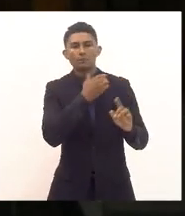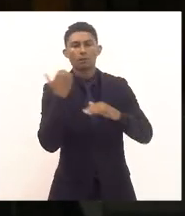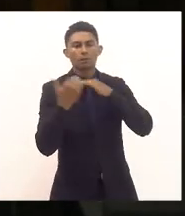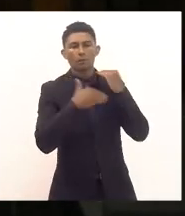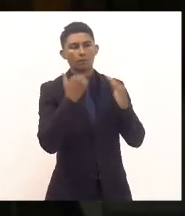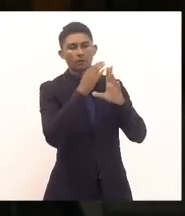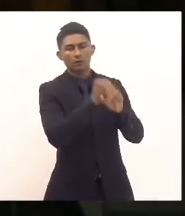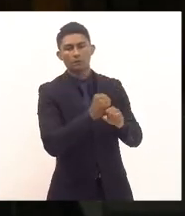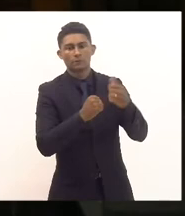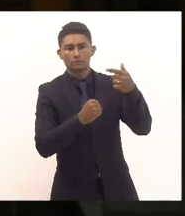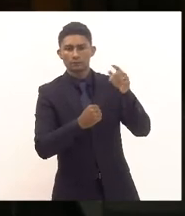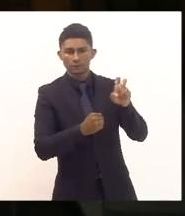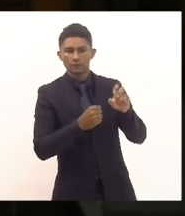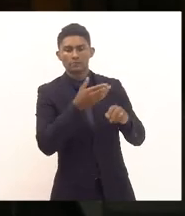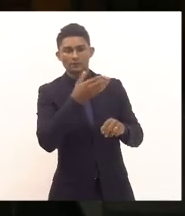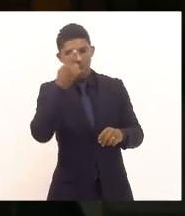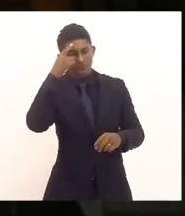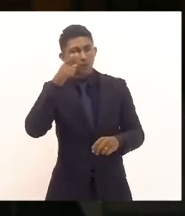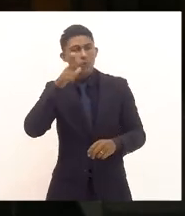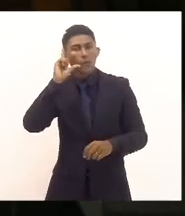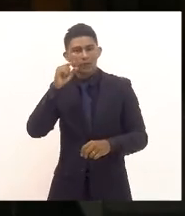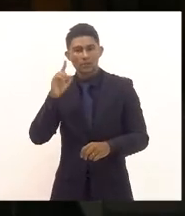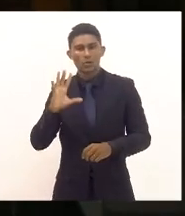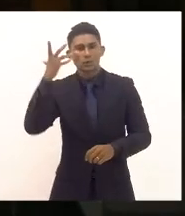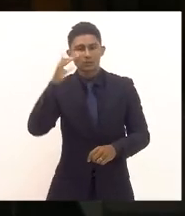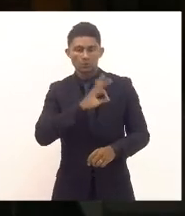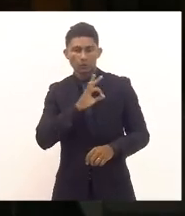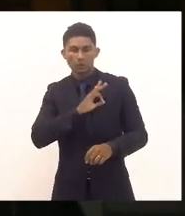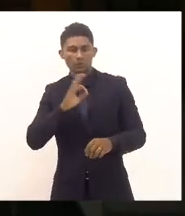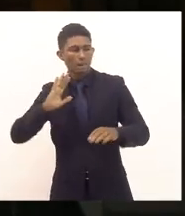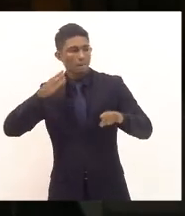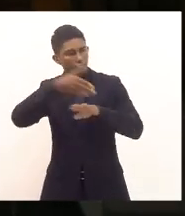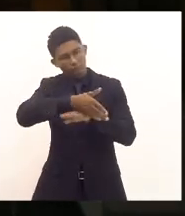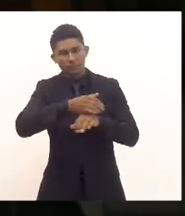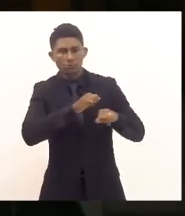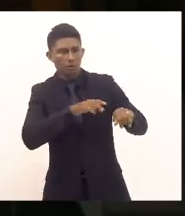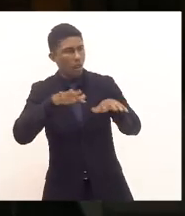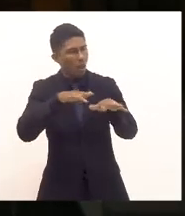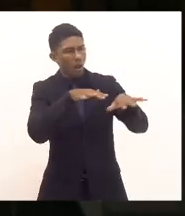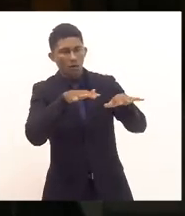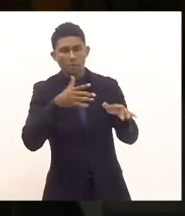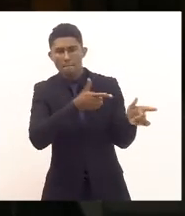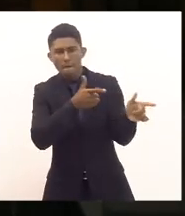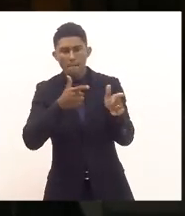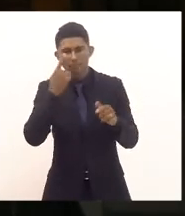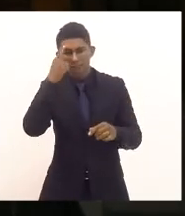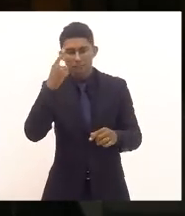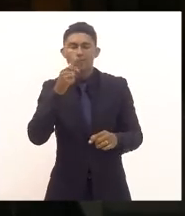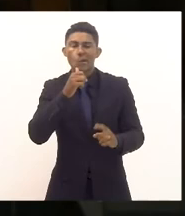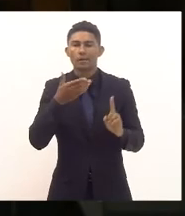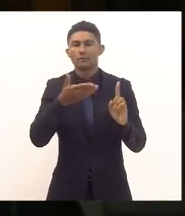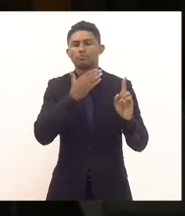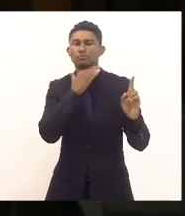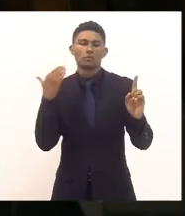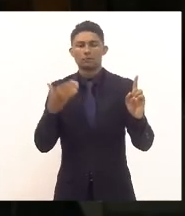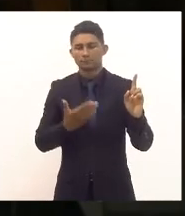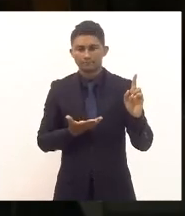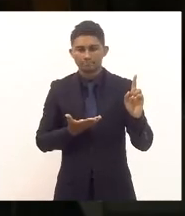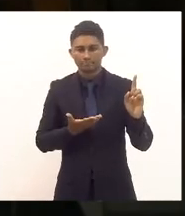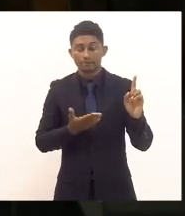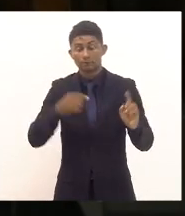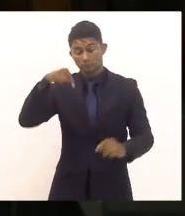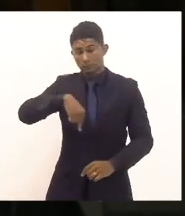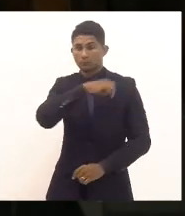e na ação policial que aconteceu ontem e na Vila Cruzeiro e o estado do Rio de